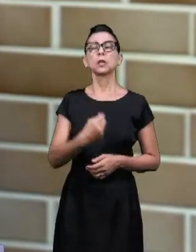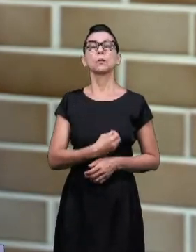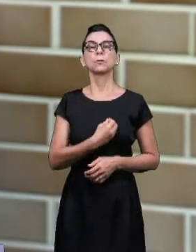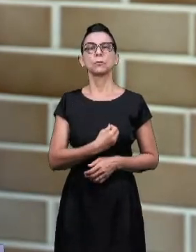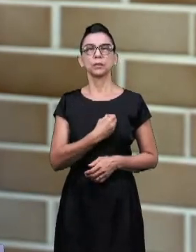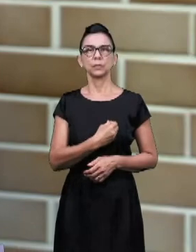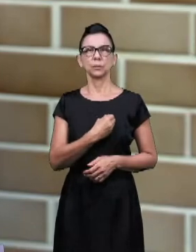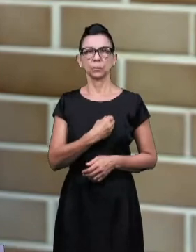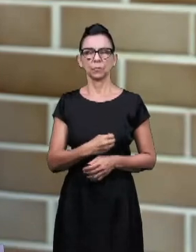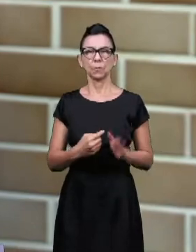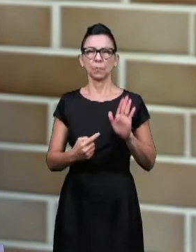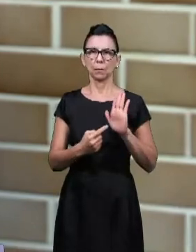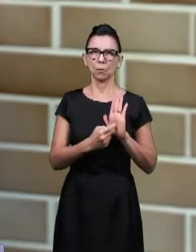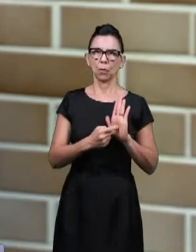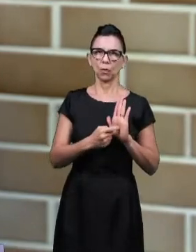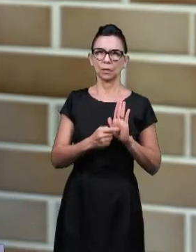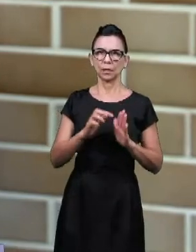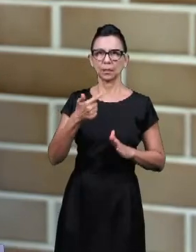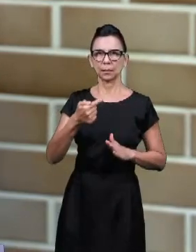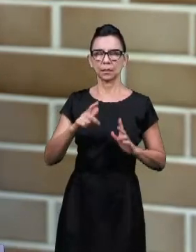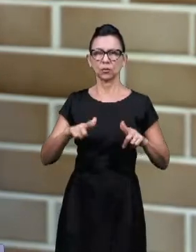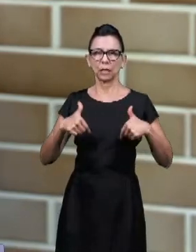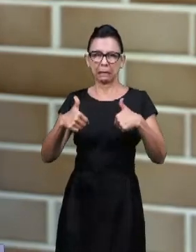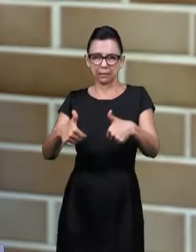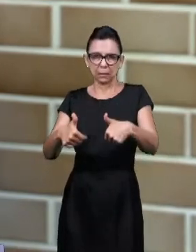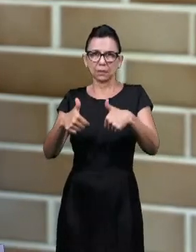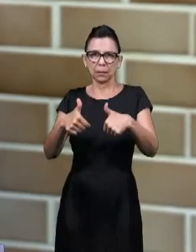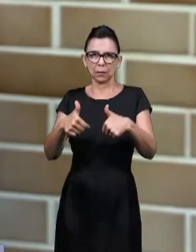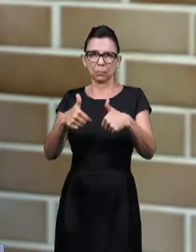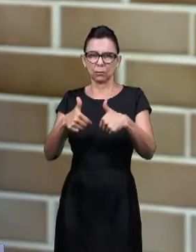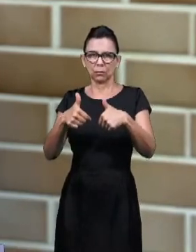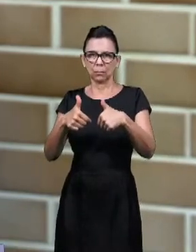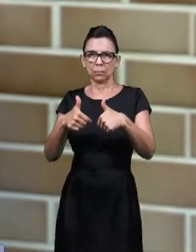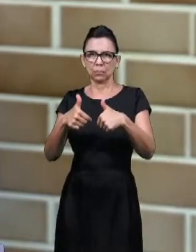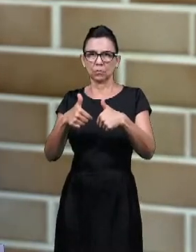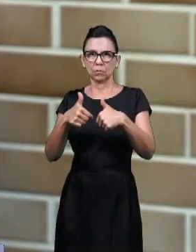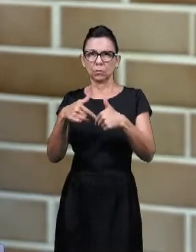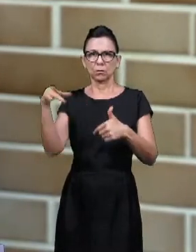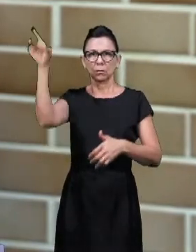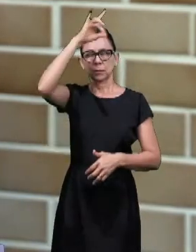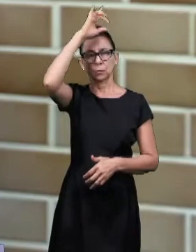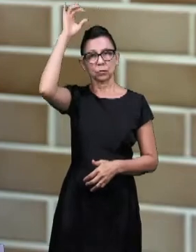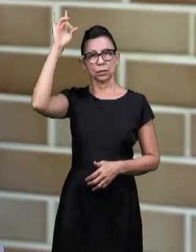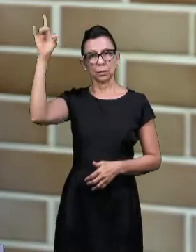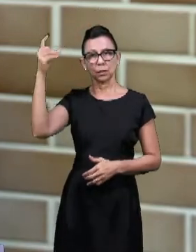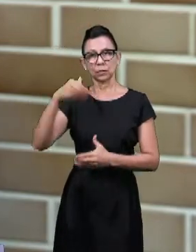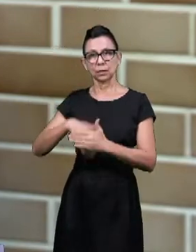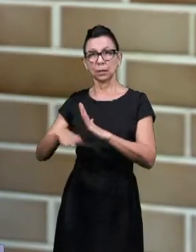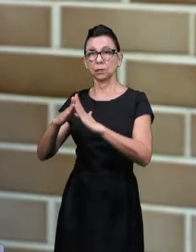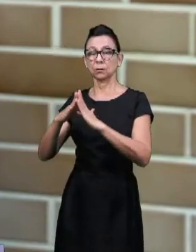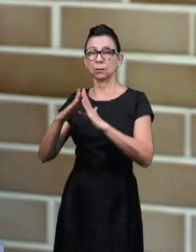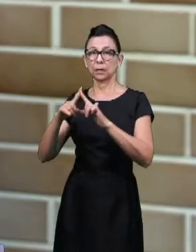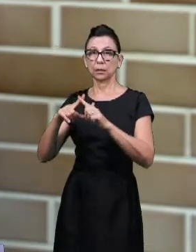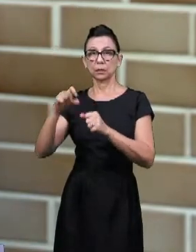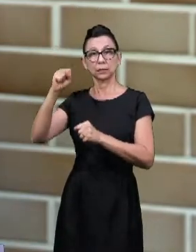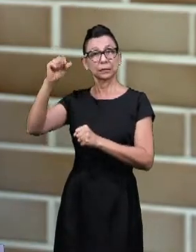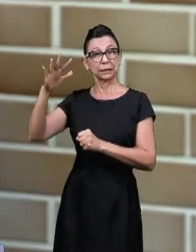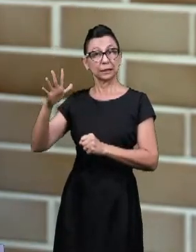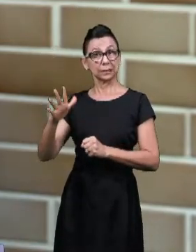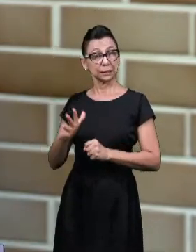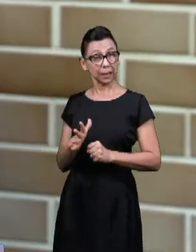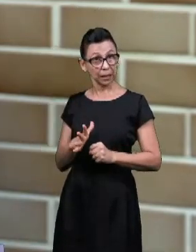7 Espíritos de Deus na igreja de Sardes. Então não havia motivo para a igreja estar sem vida. Mas